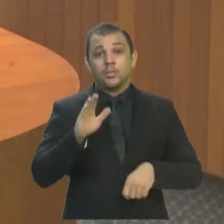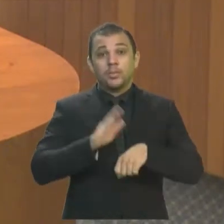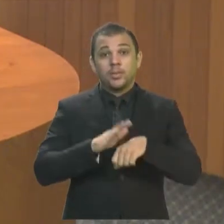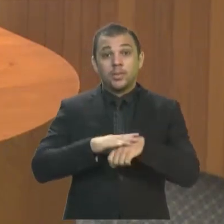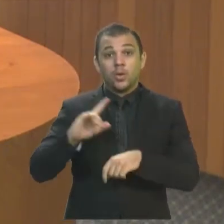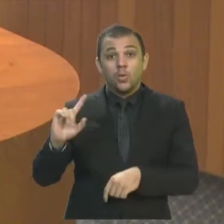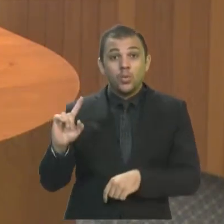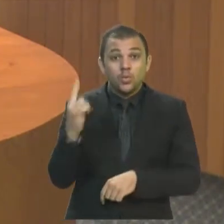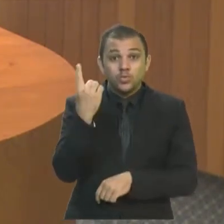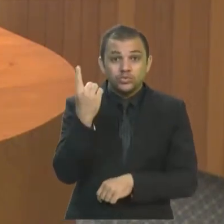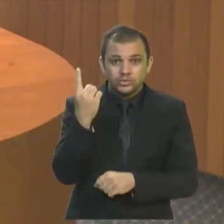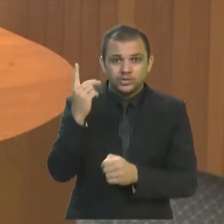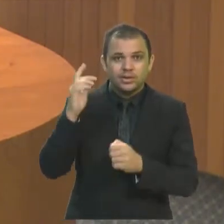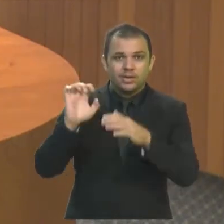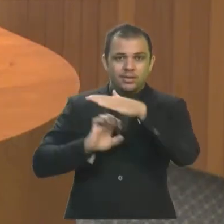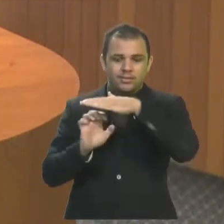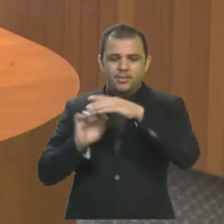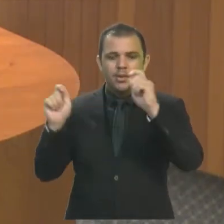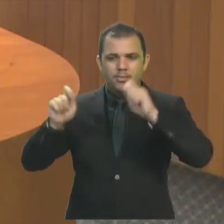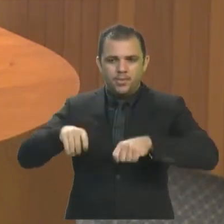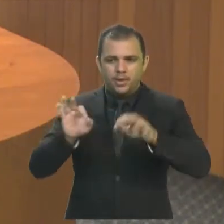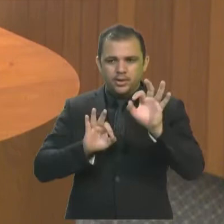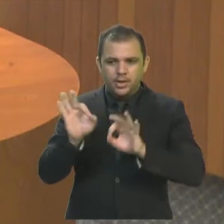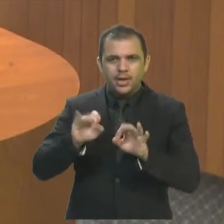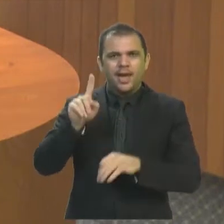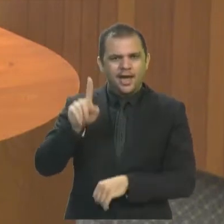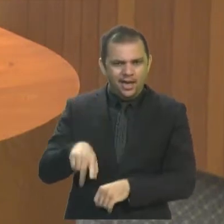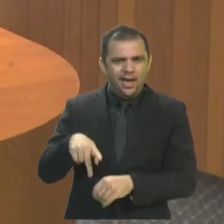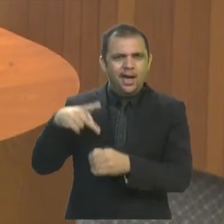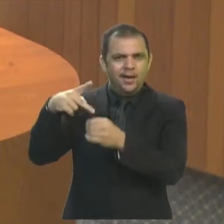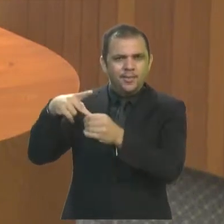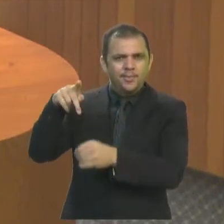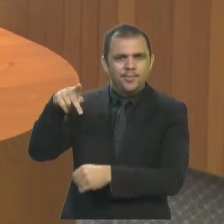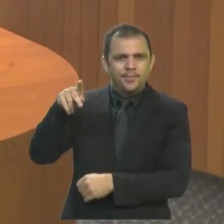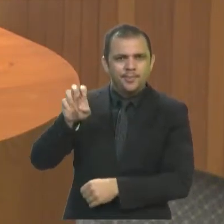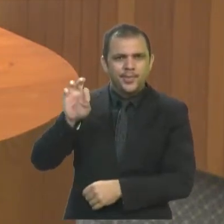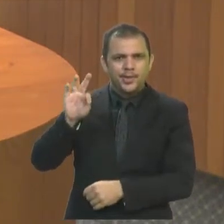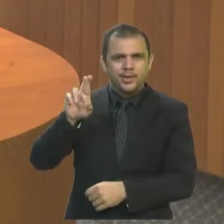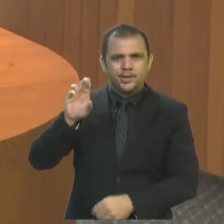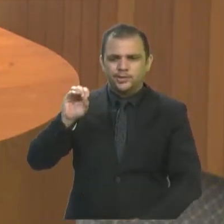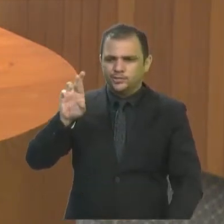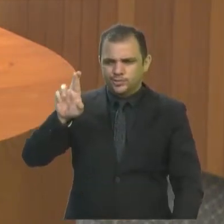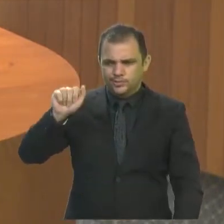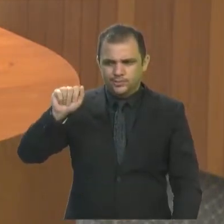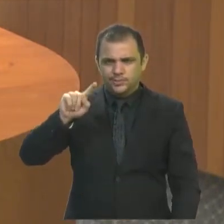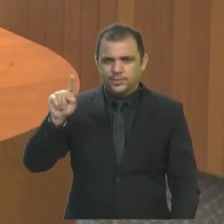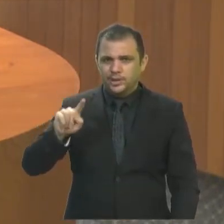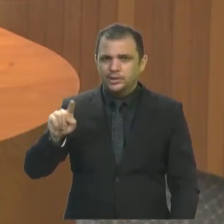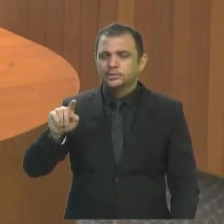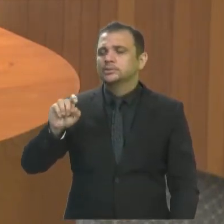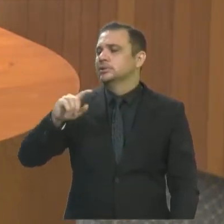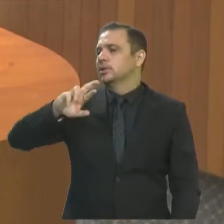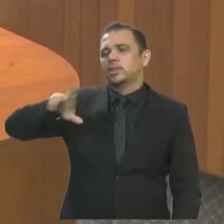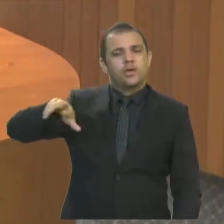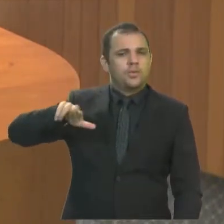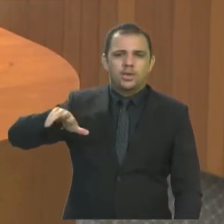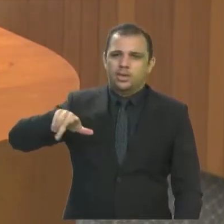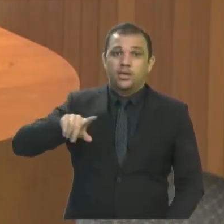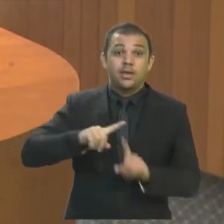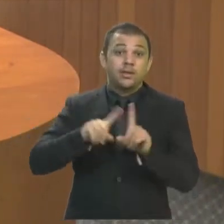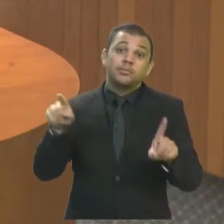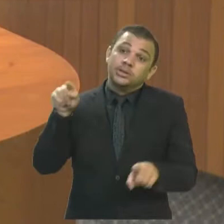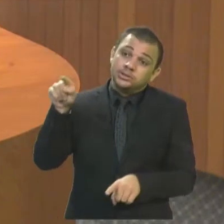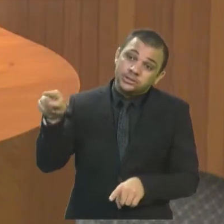uma empresa antiga, criada por Getúlio Vargas, ela é uma empresa muito mais forte e termina detendo